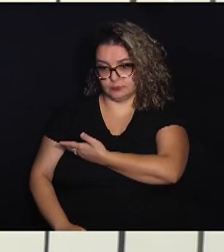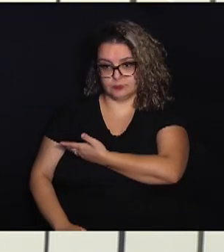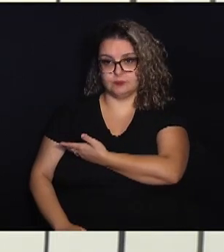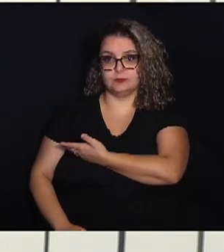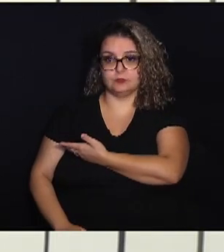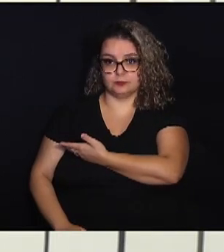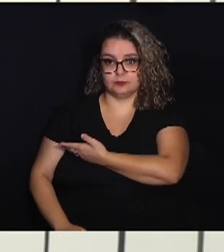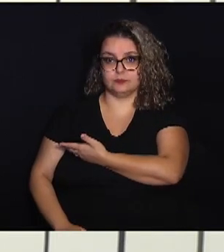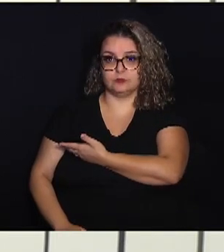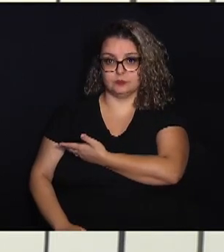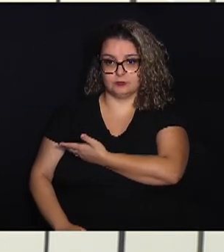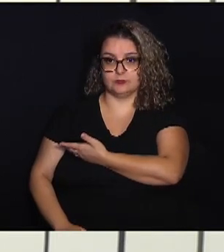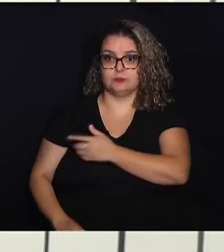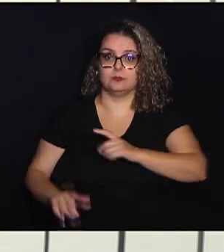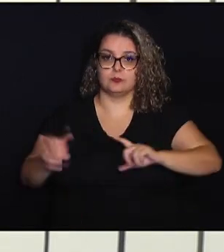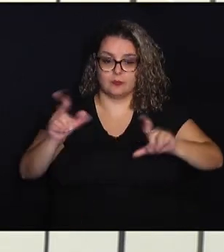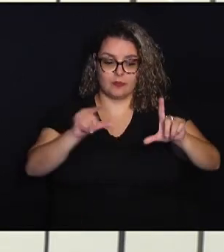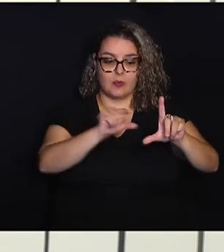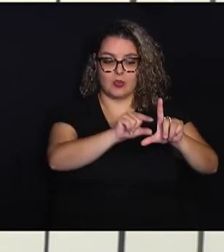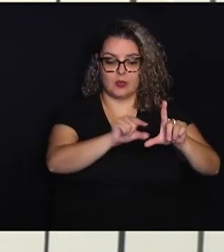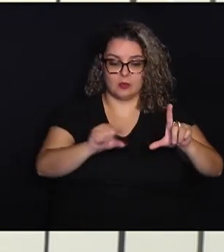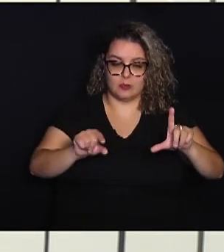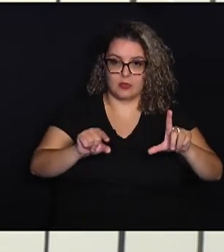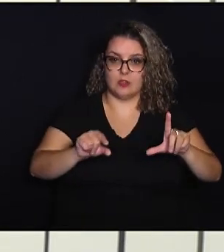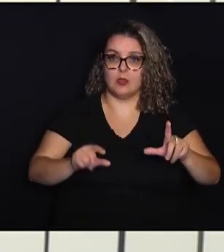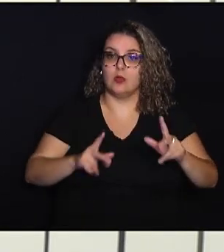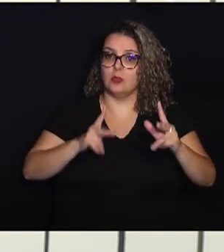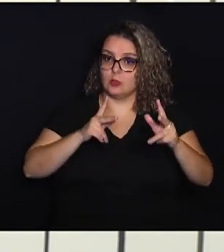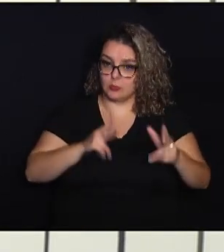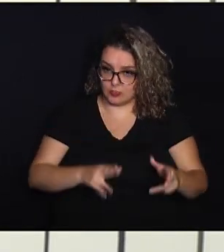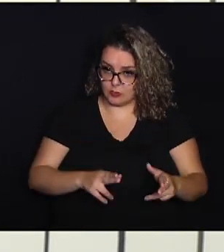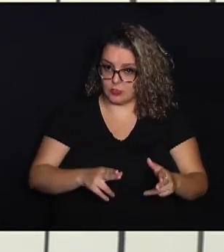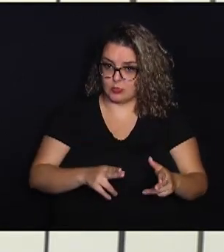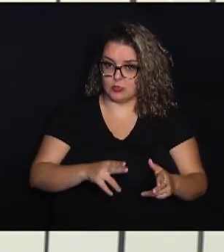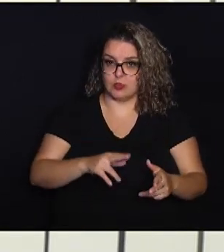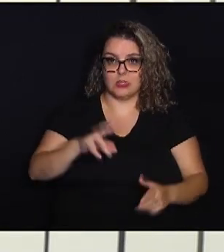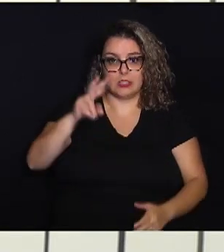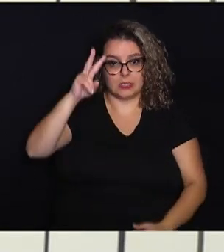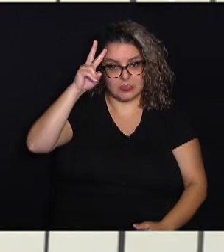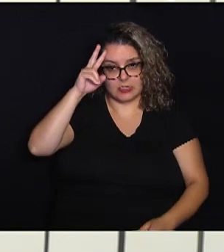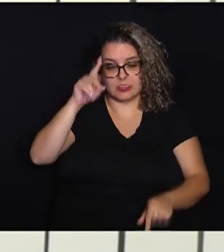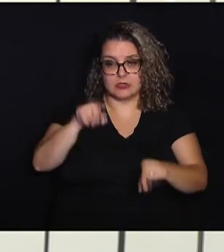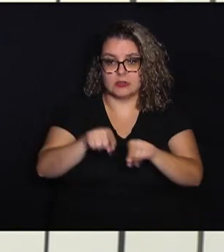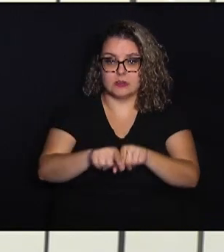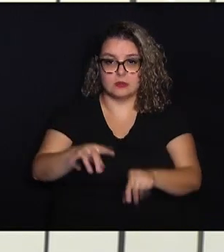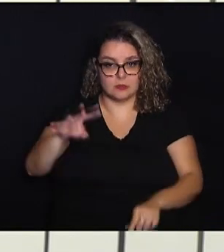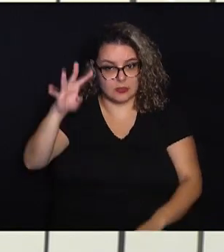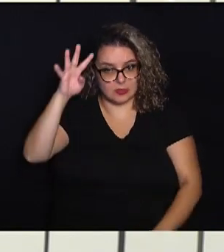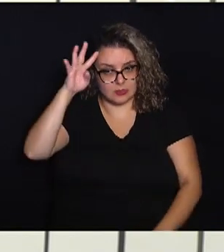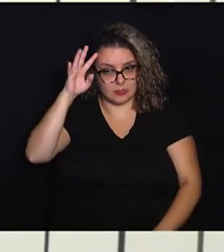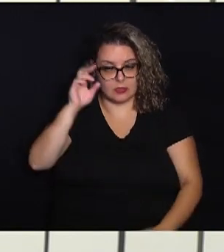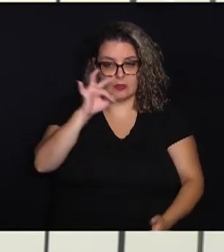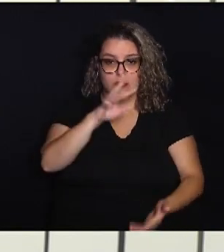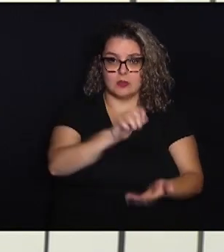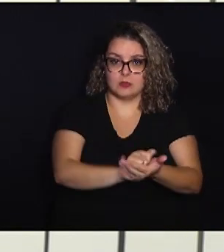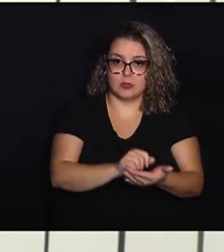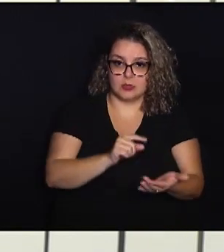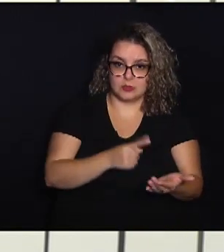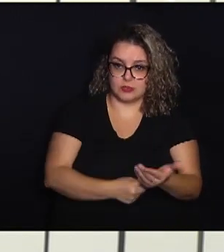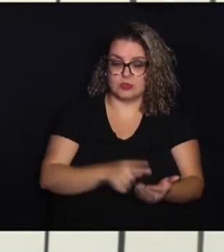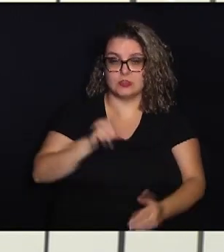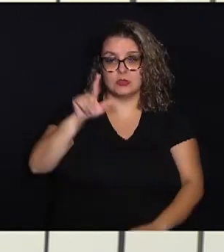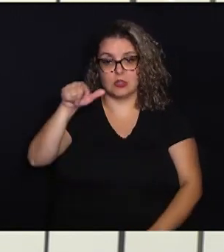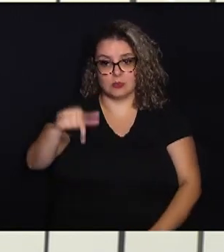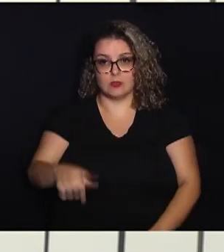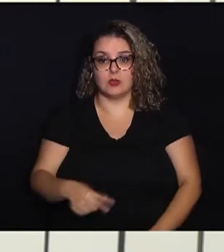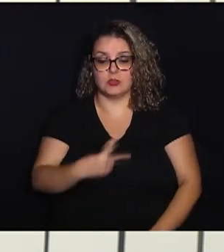O endereço aparece aí, inclusive, vai ser o mesmo local que em terça e quarta, então, é o agendamento, e depois, a partir do dia 20,